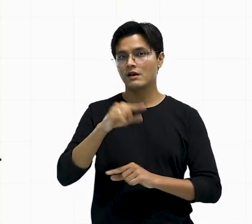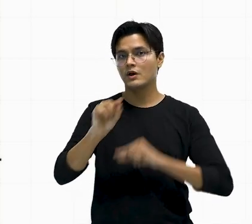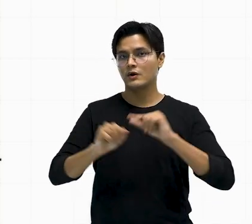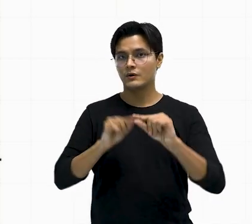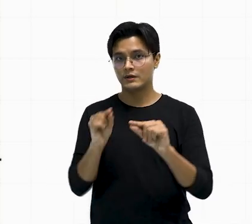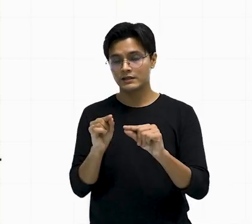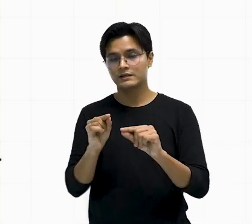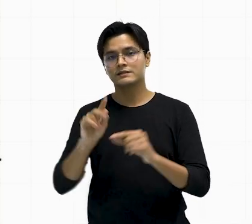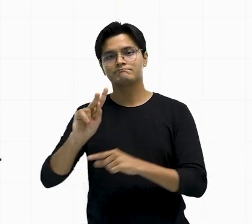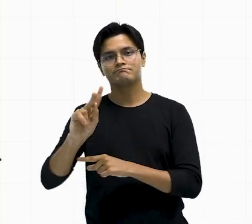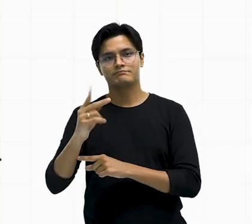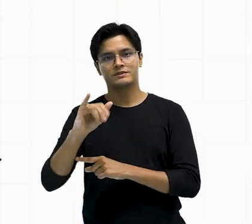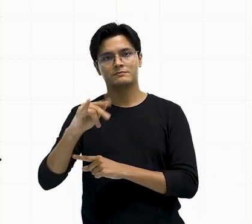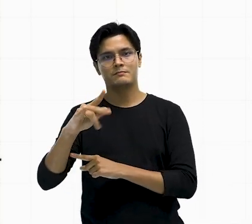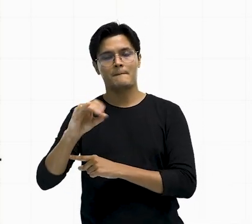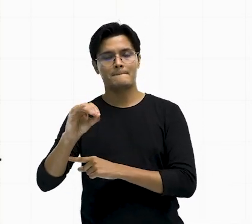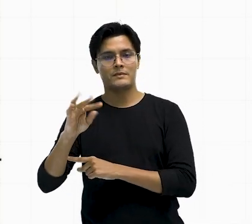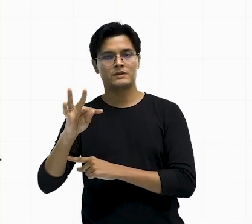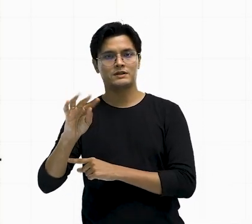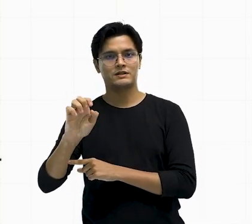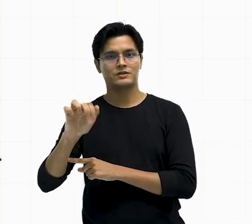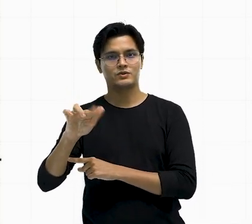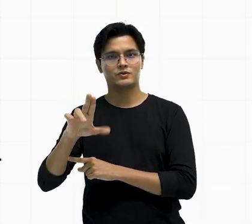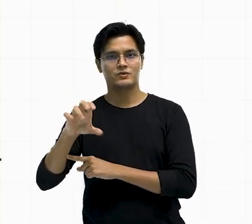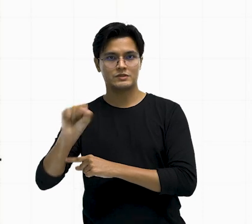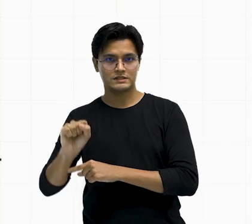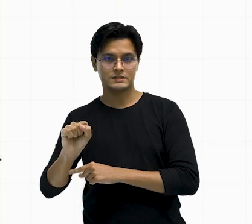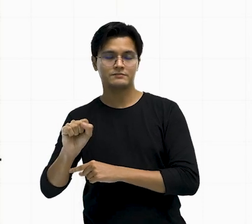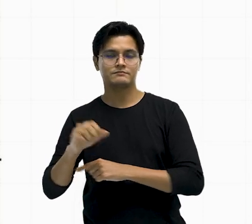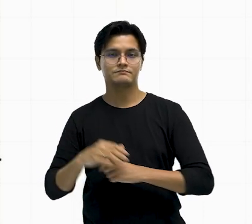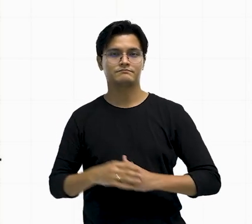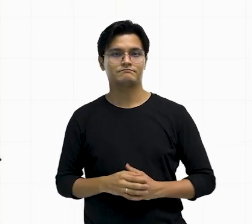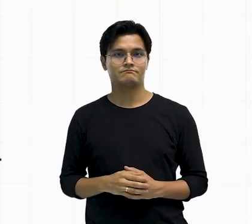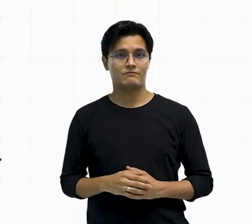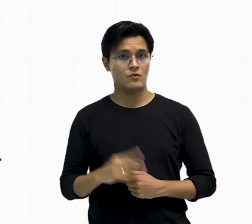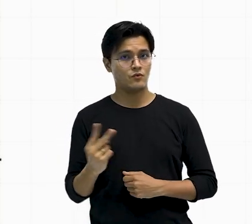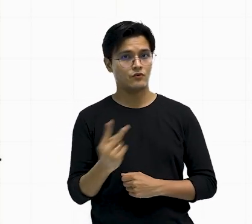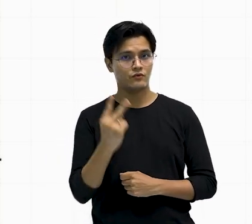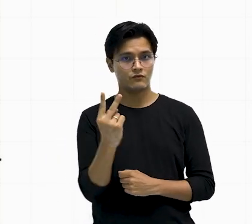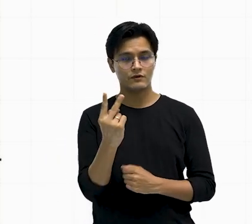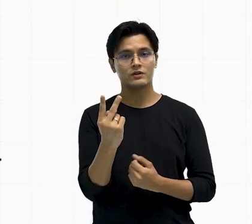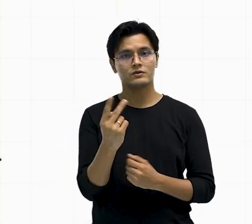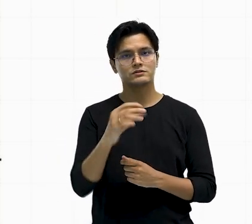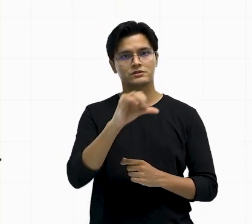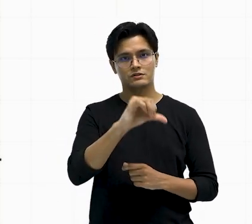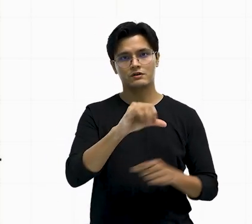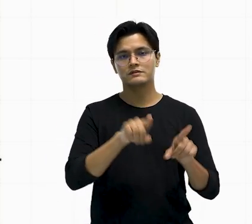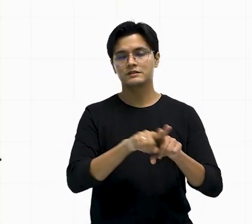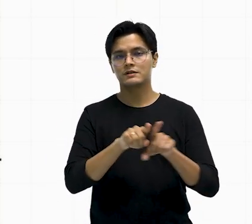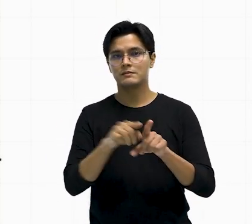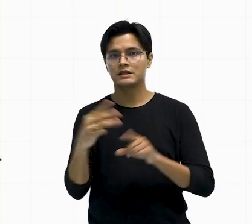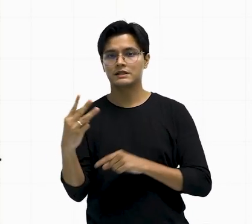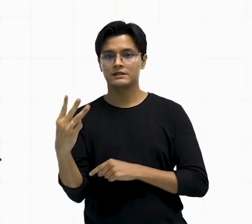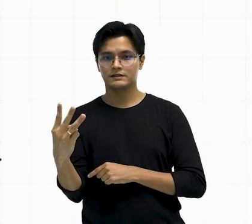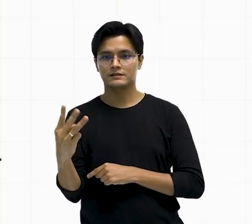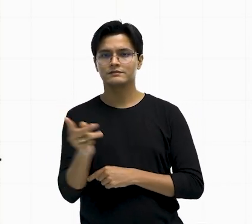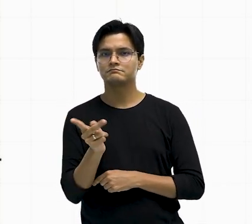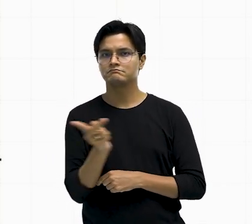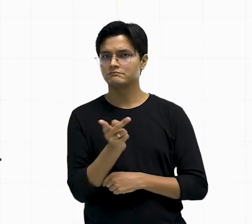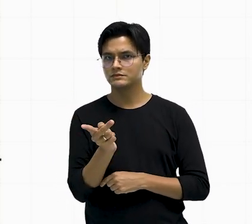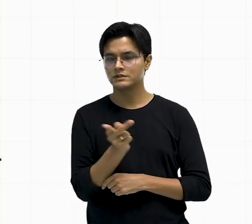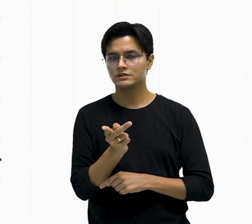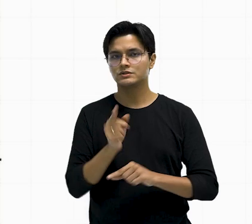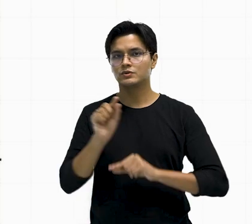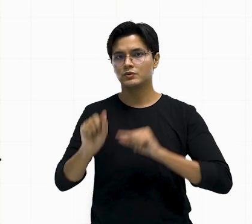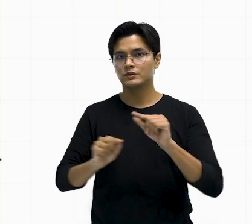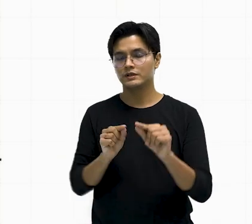nossa hipotenusa. Os valores 9 e 3 aí, a gente tem, então, os